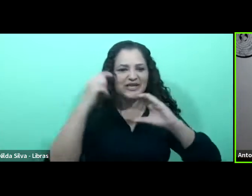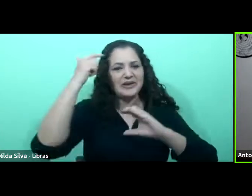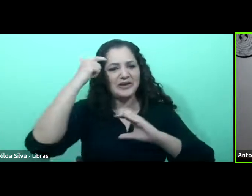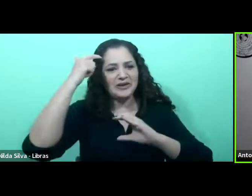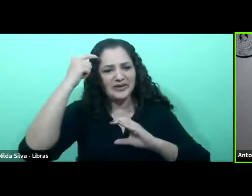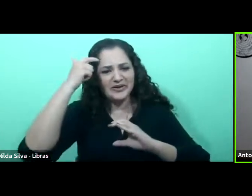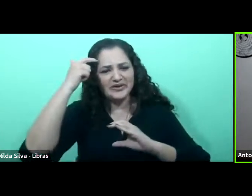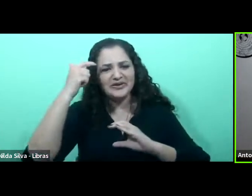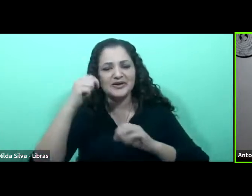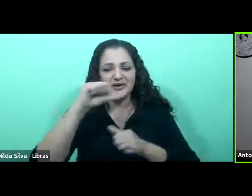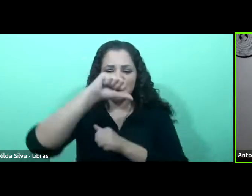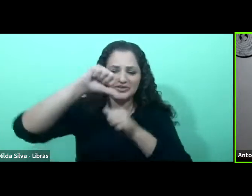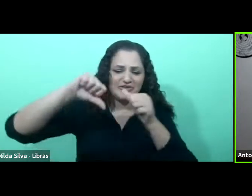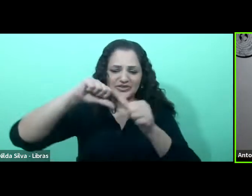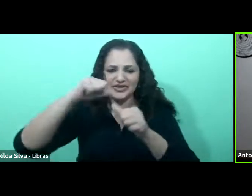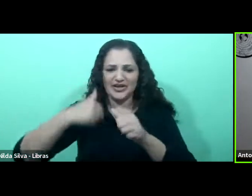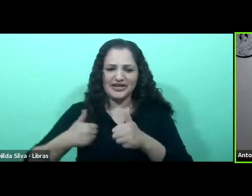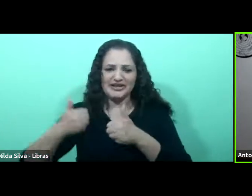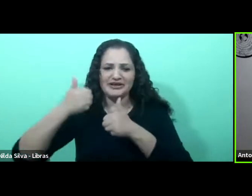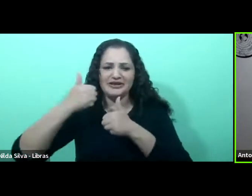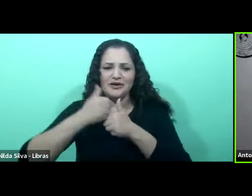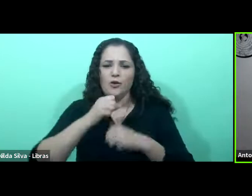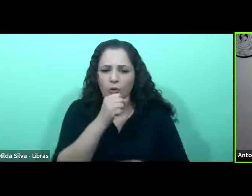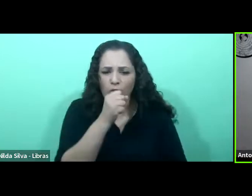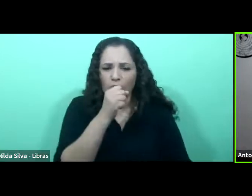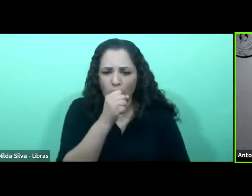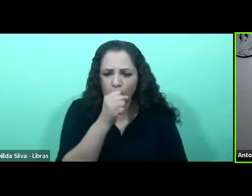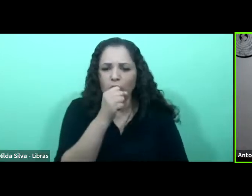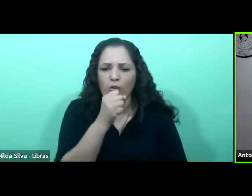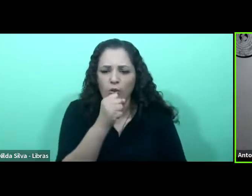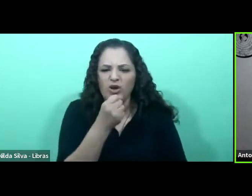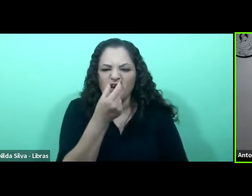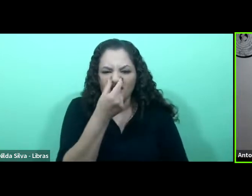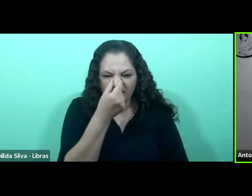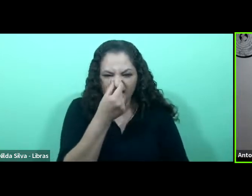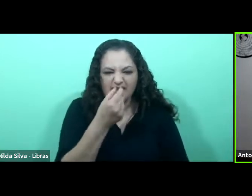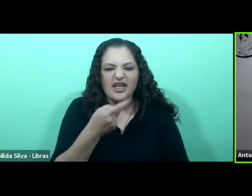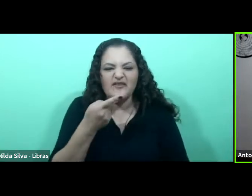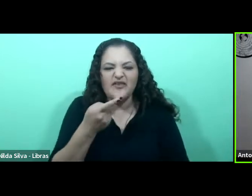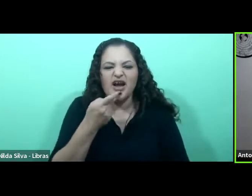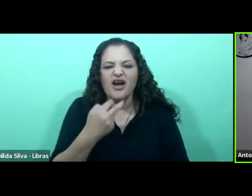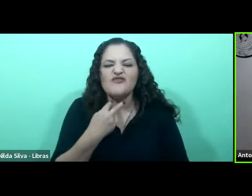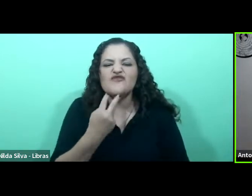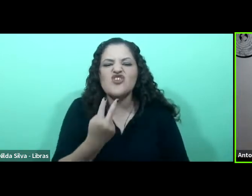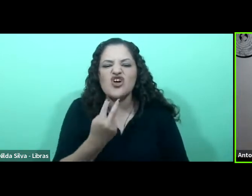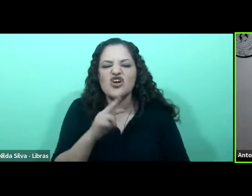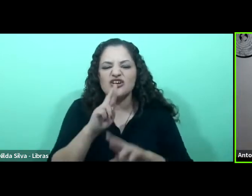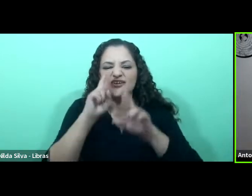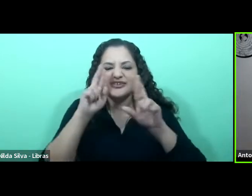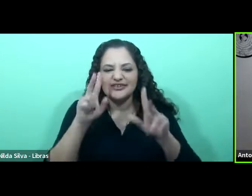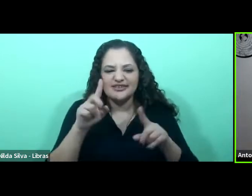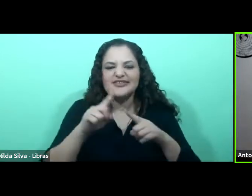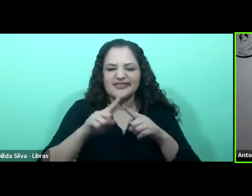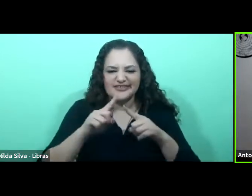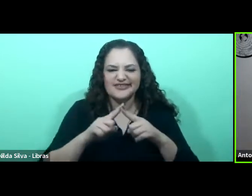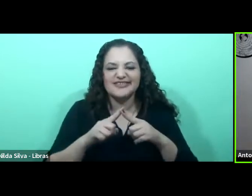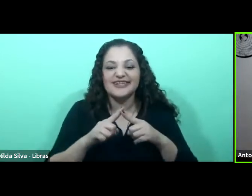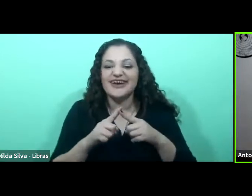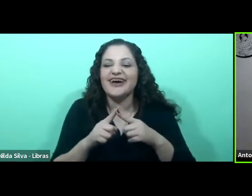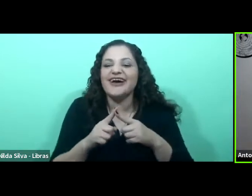com influenza. Mas vai dar tudo certo. Ainda bem que houve um equilíbrio aqui de